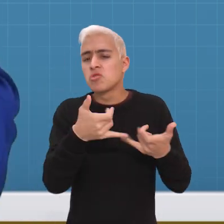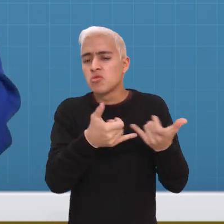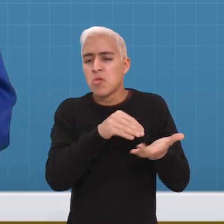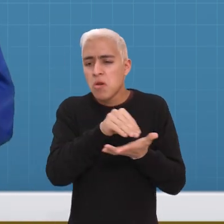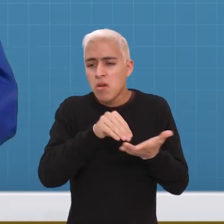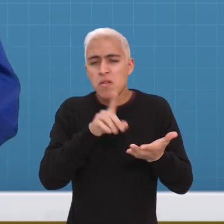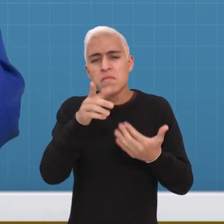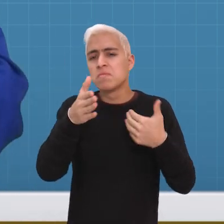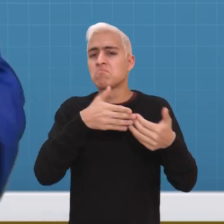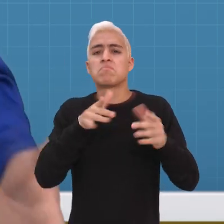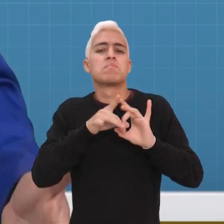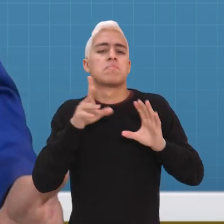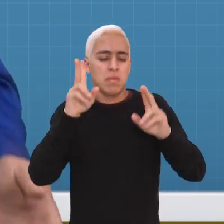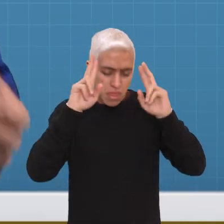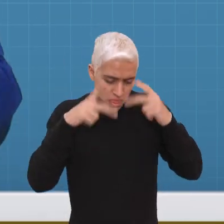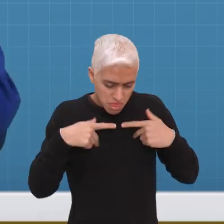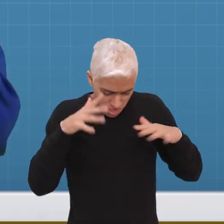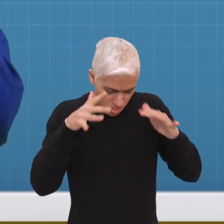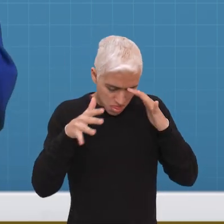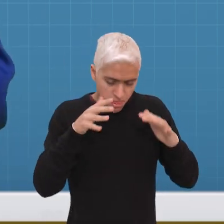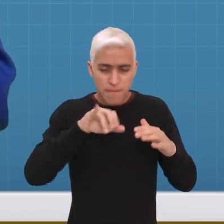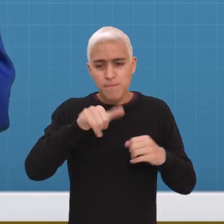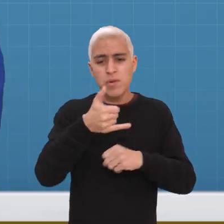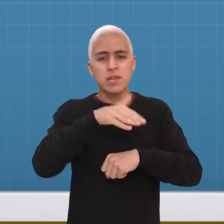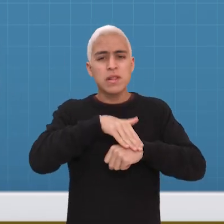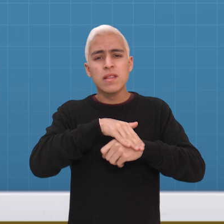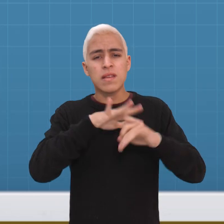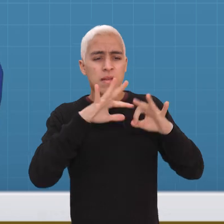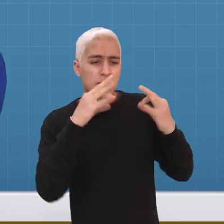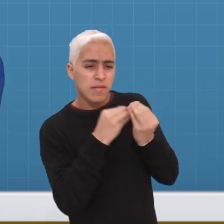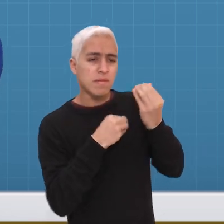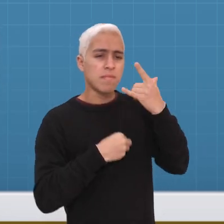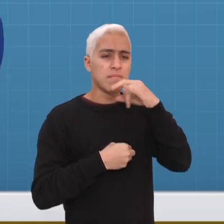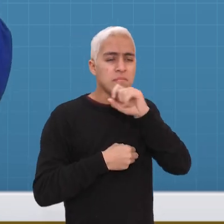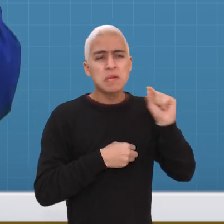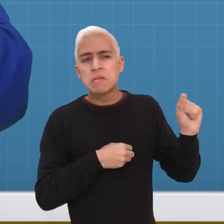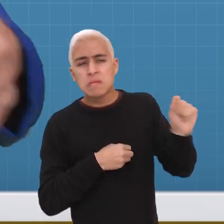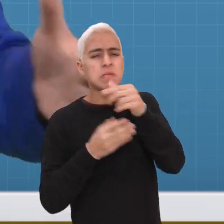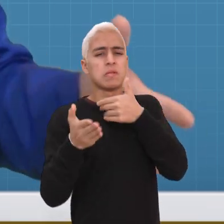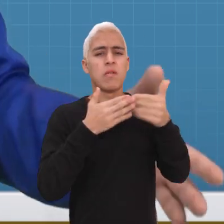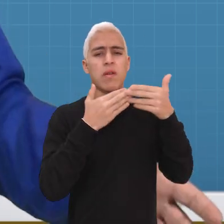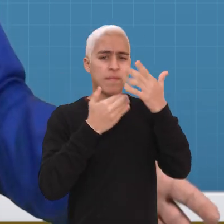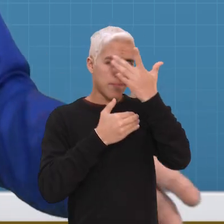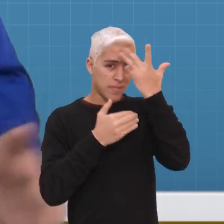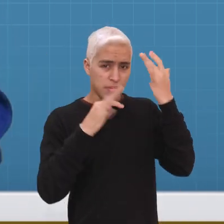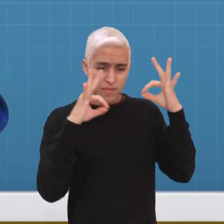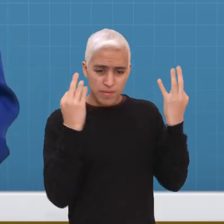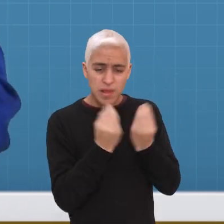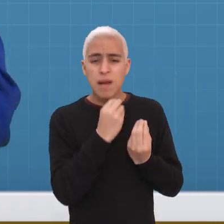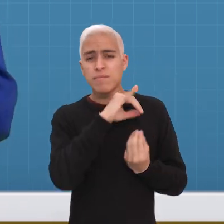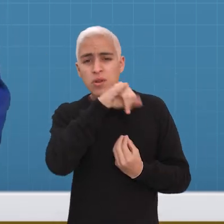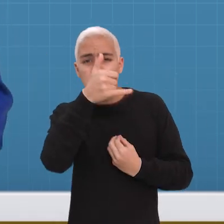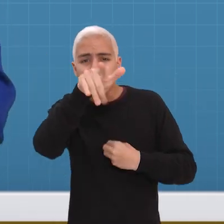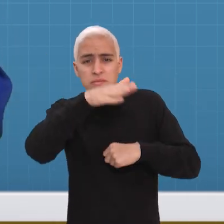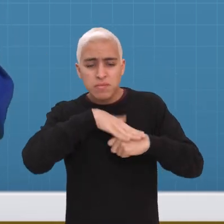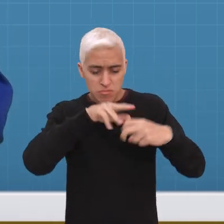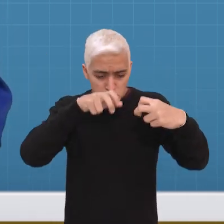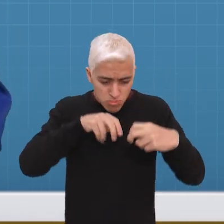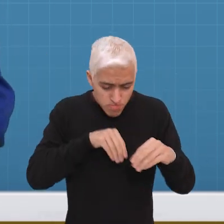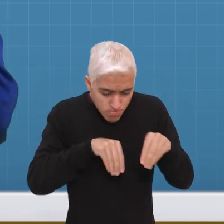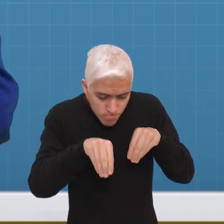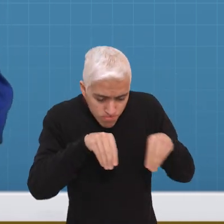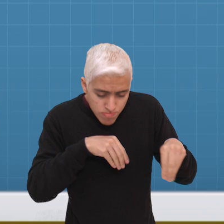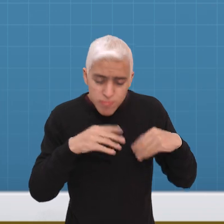quiser, as peças que você quiser. Aproveite esse tempo com o pai, com a mãe, com qualquer pessoa da família. Faça um joguinho, é